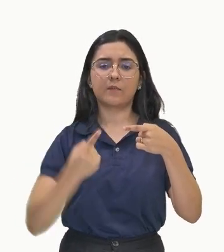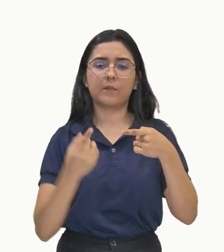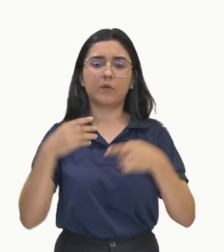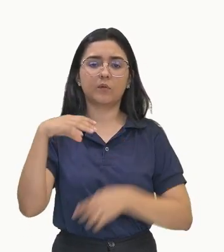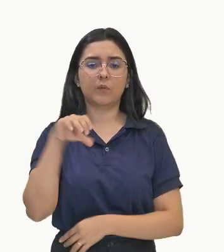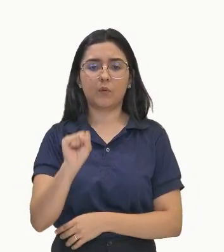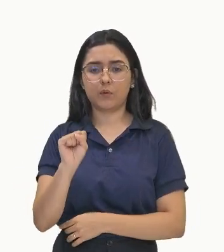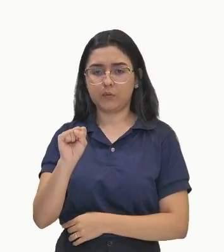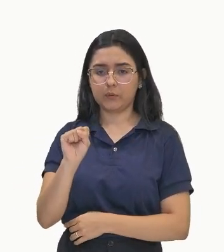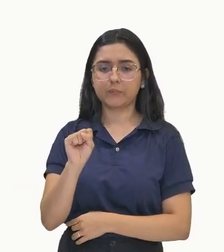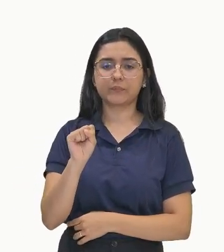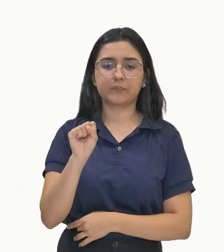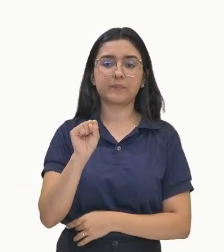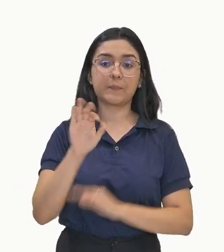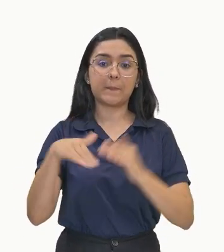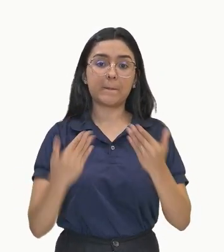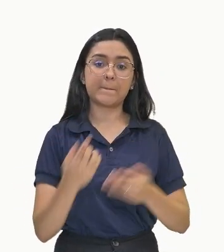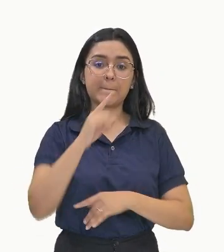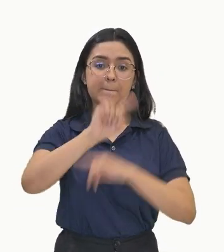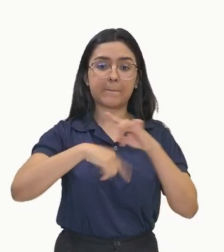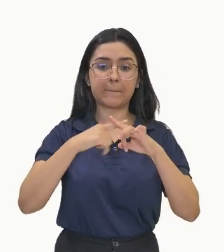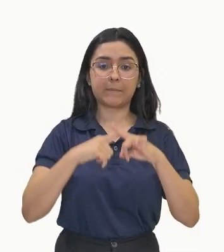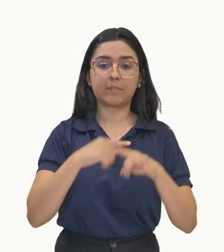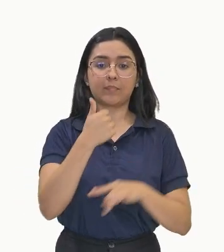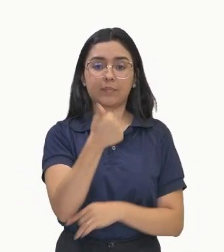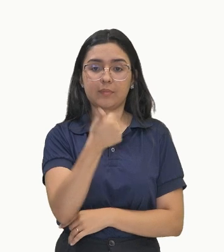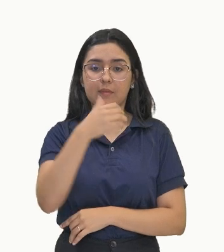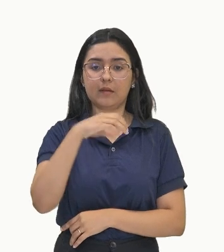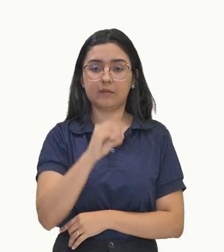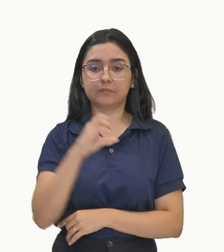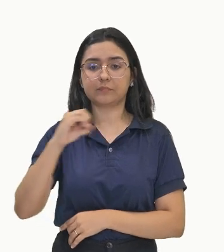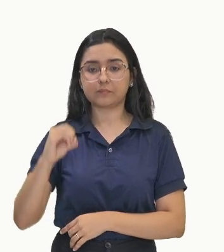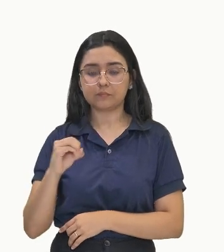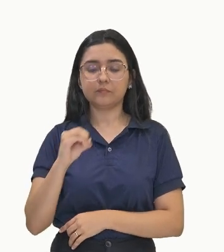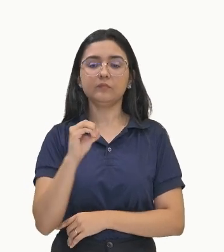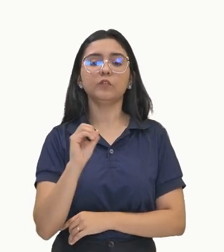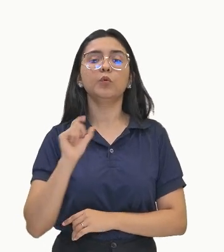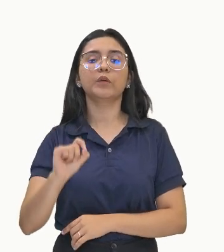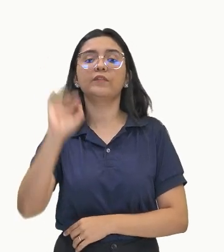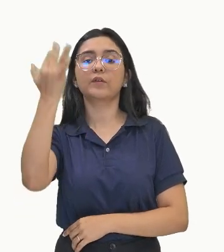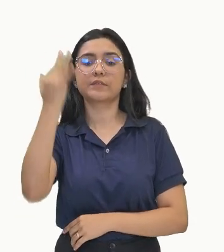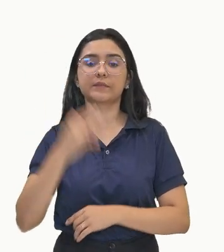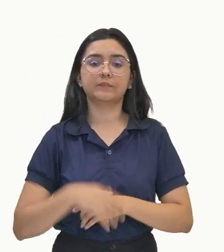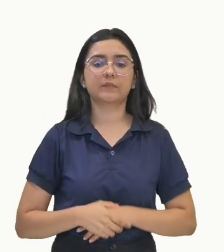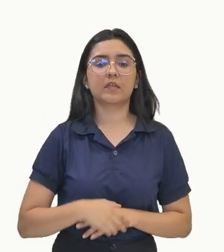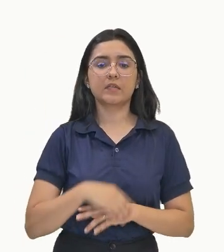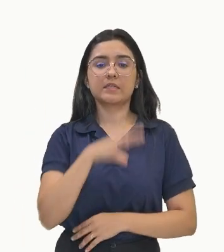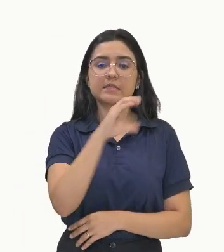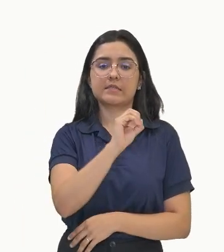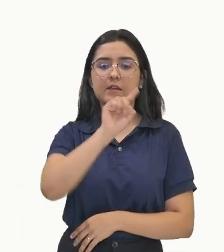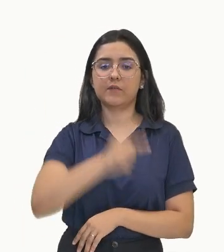0,8 vezes o 100. O que vai acontecer?